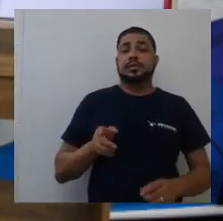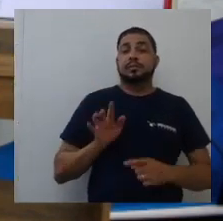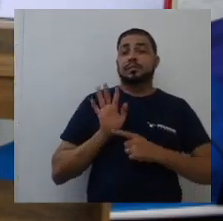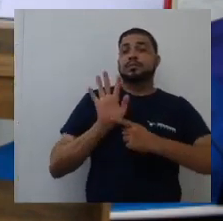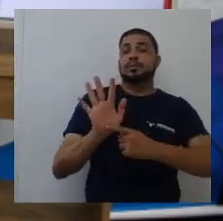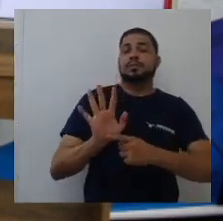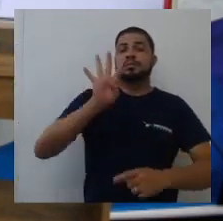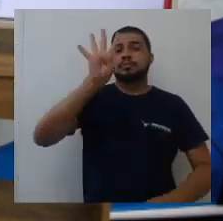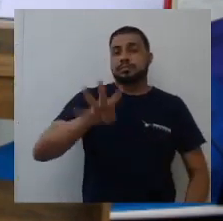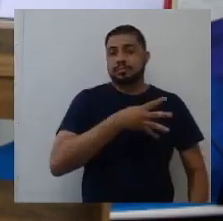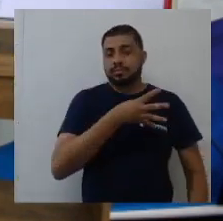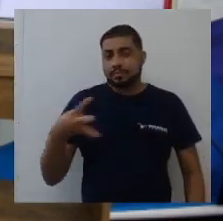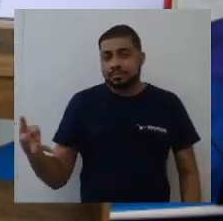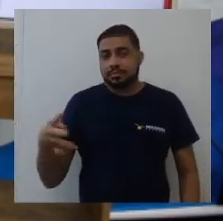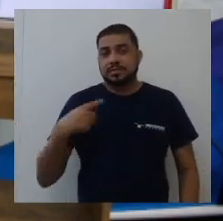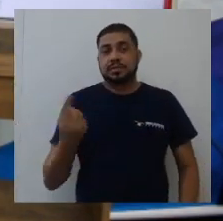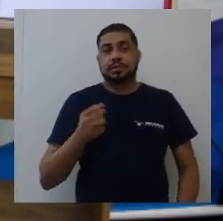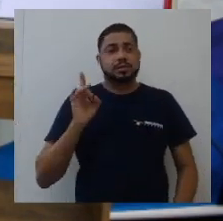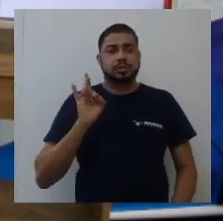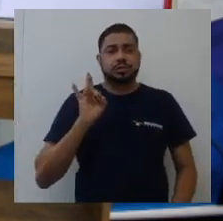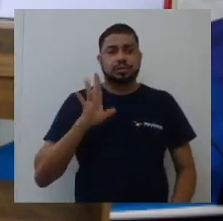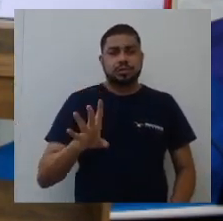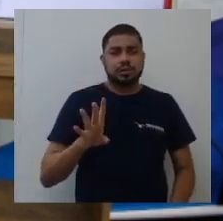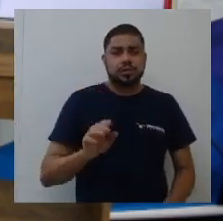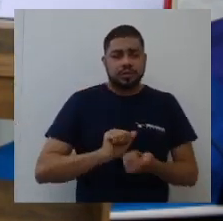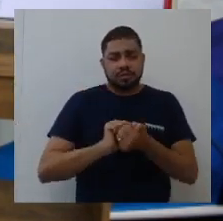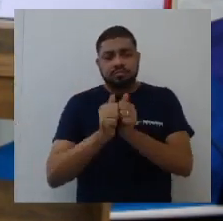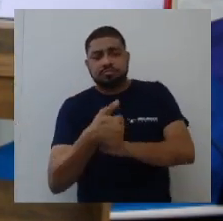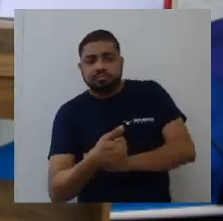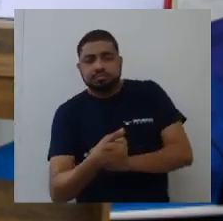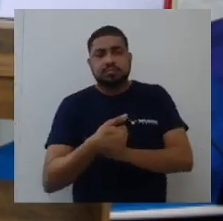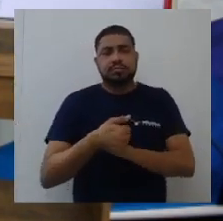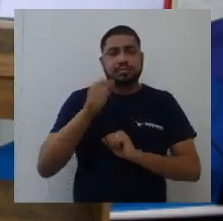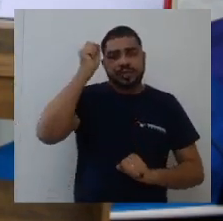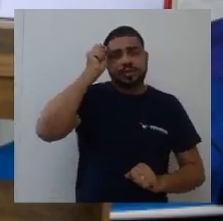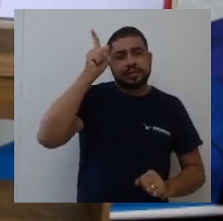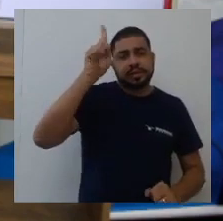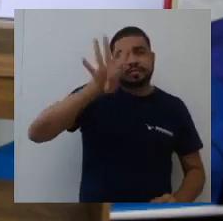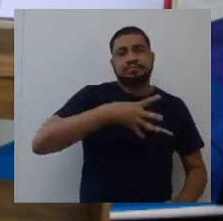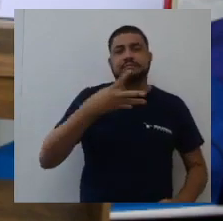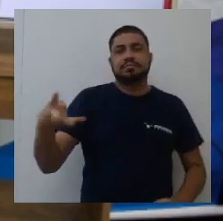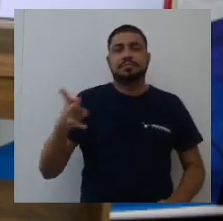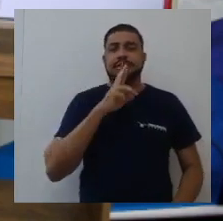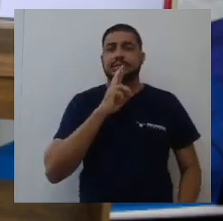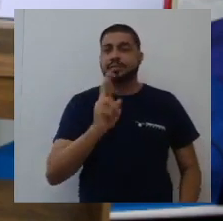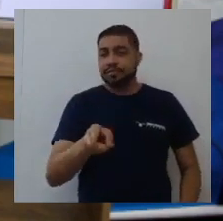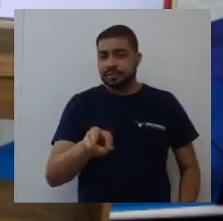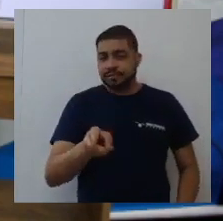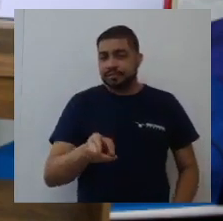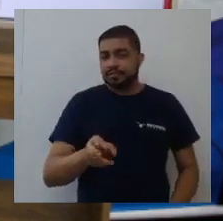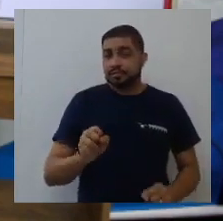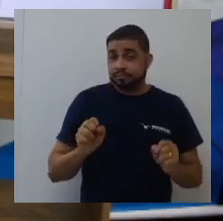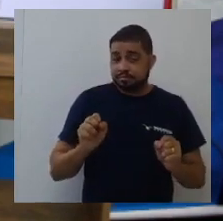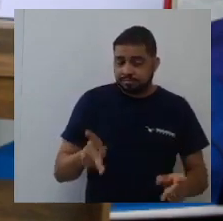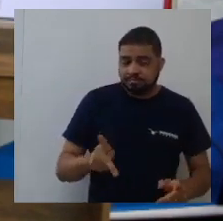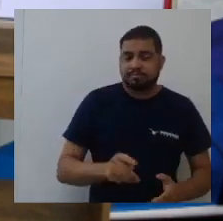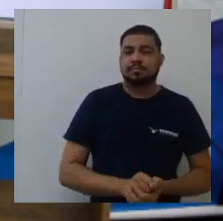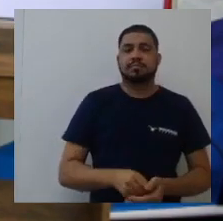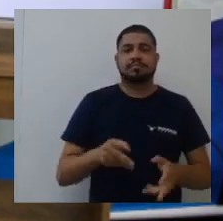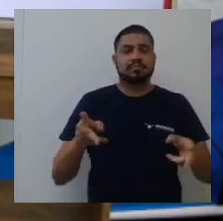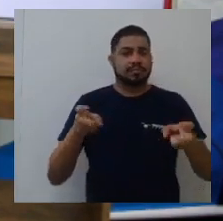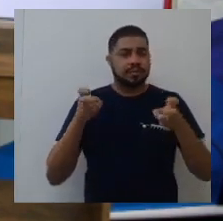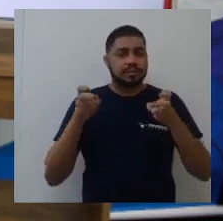para a gente e a gente vai somente adaptando essa ideia da tabela à nossa resposta na questão. Beleza? Então,